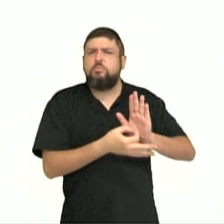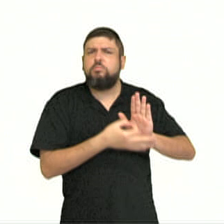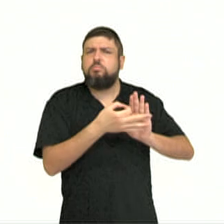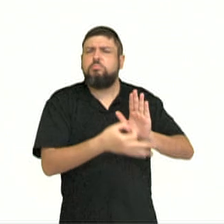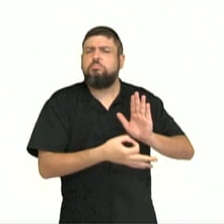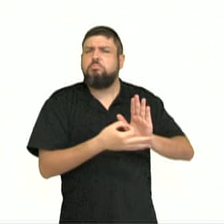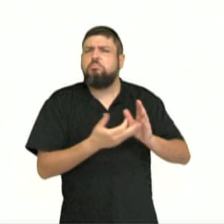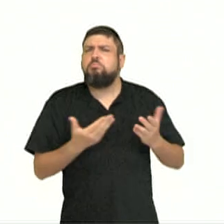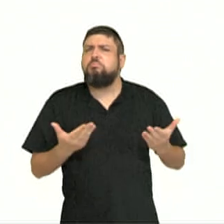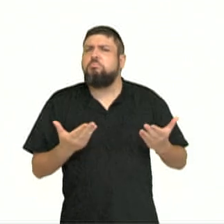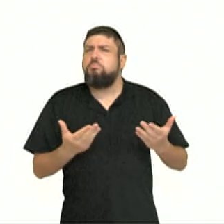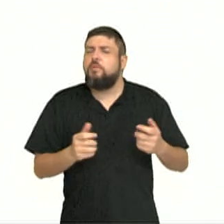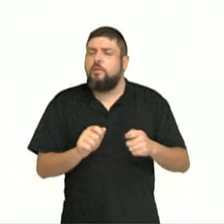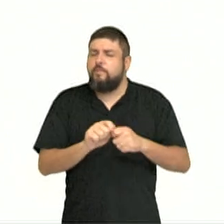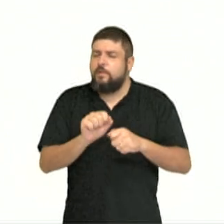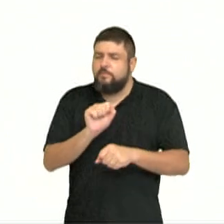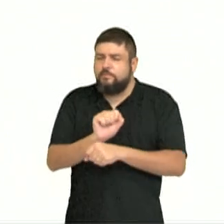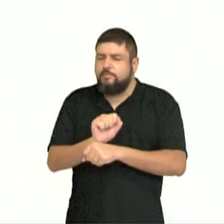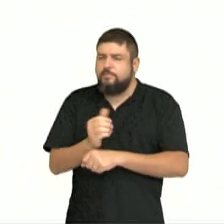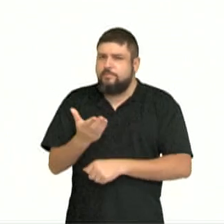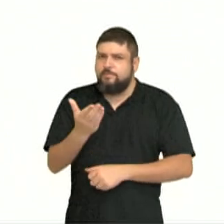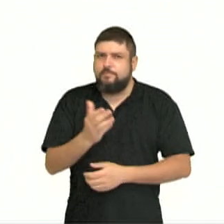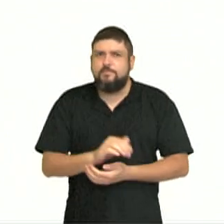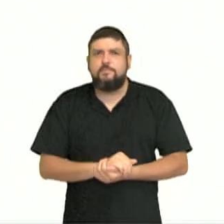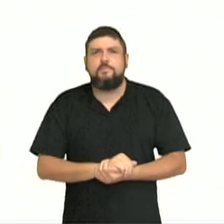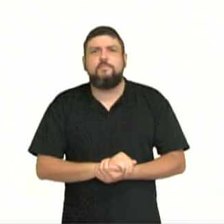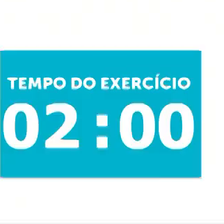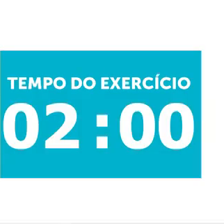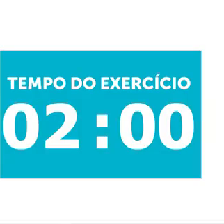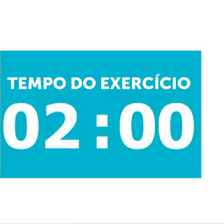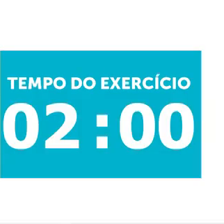crítica? Faz aí, que eu te aguardo aqui.